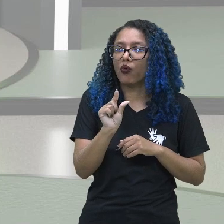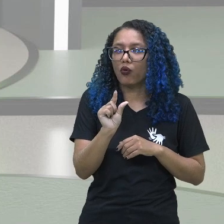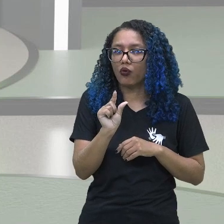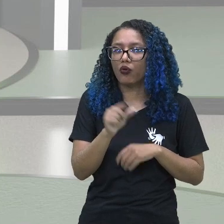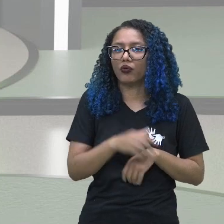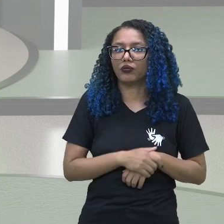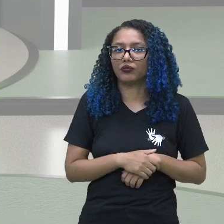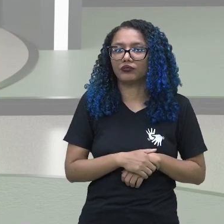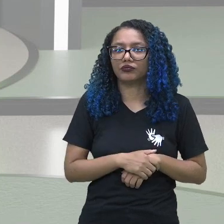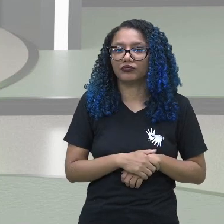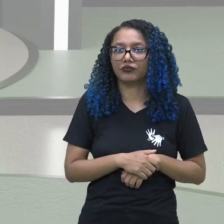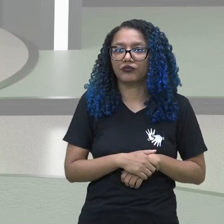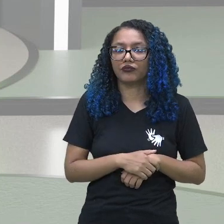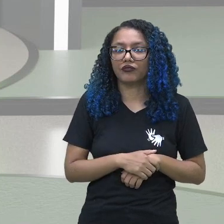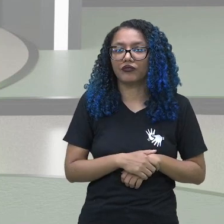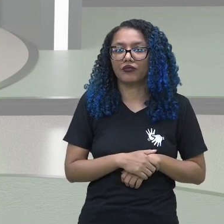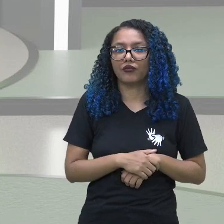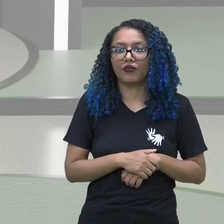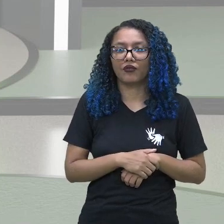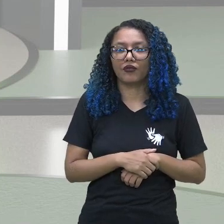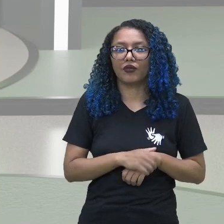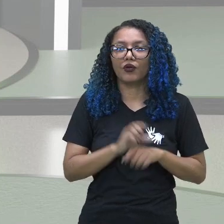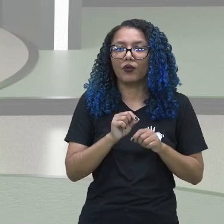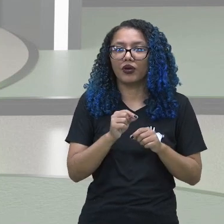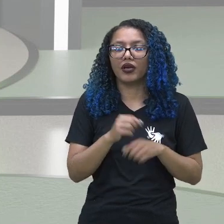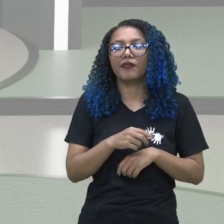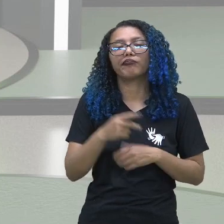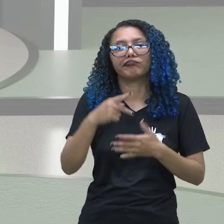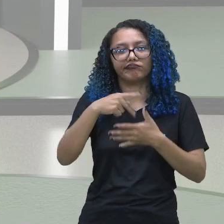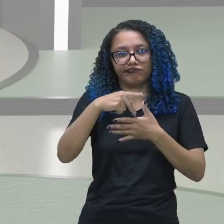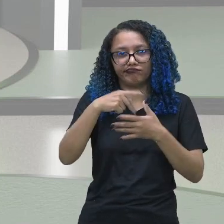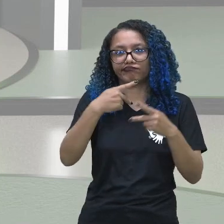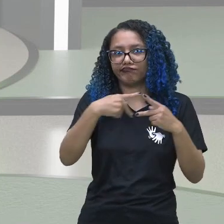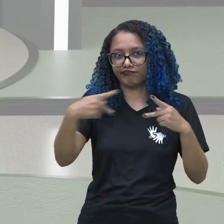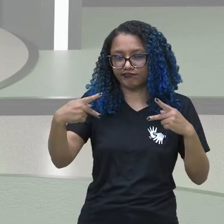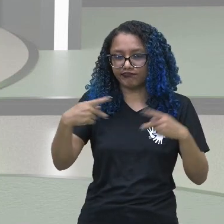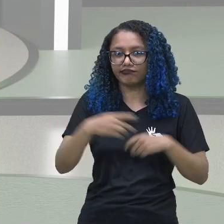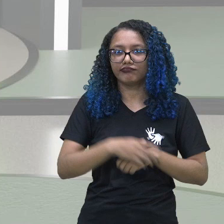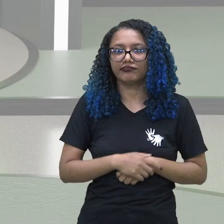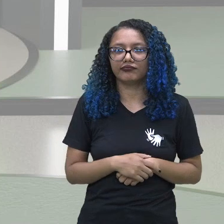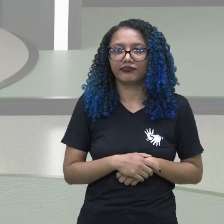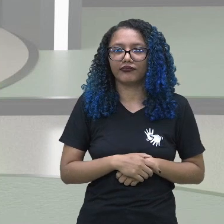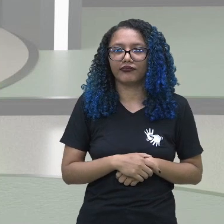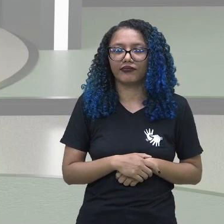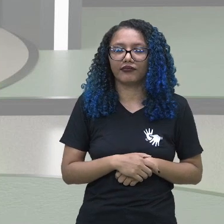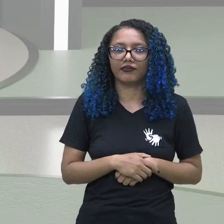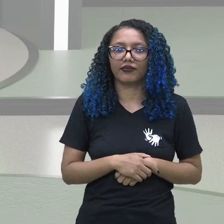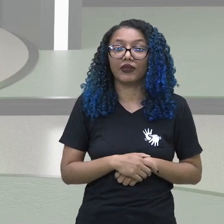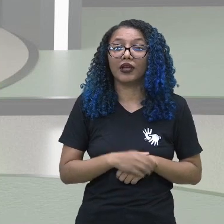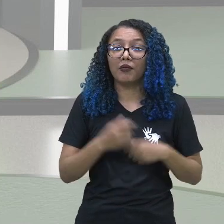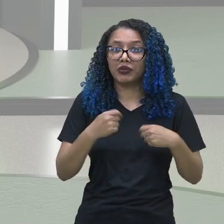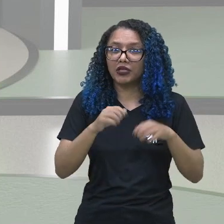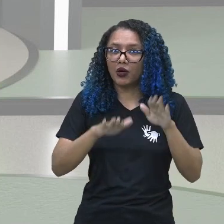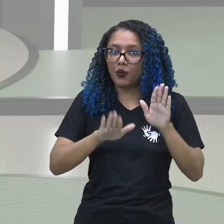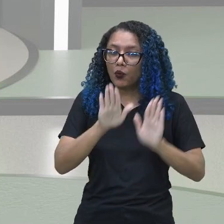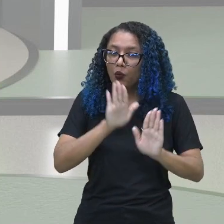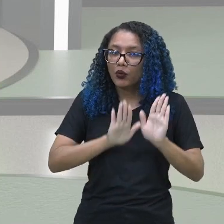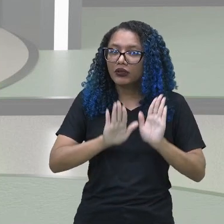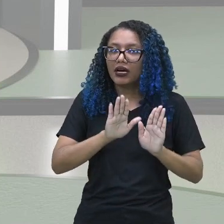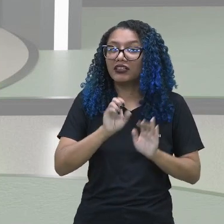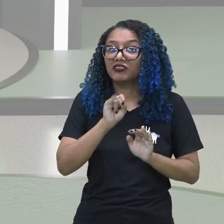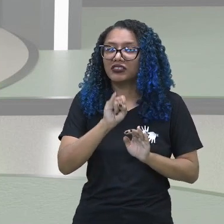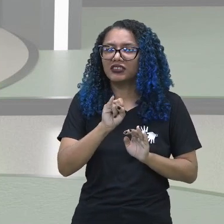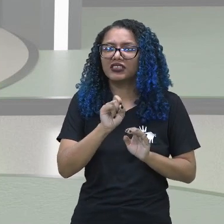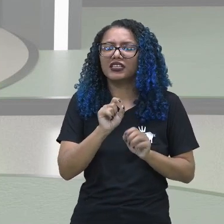ela é uma fonte de emergência, que é a proteína. Então, tem que ter muito cuidado, por exemplo, as pessoas que gostam de